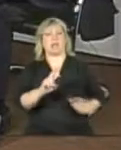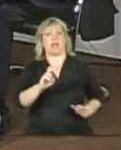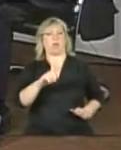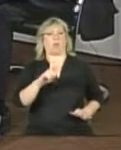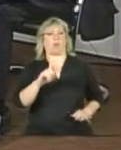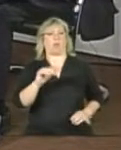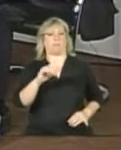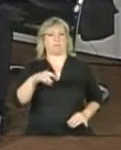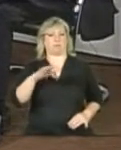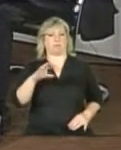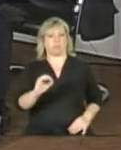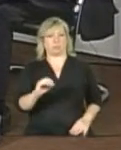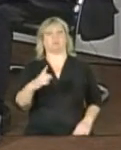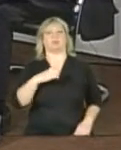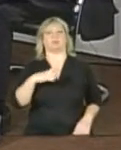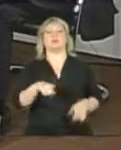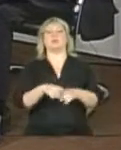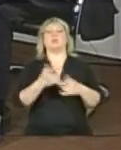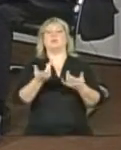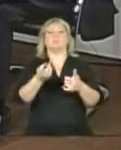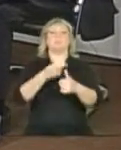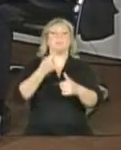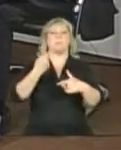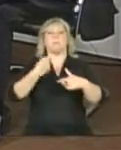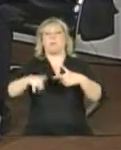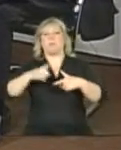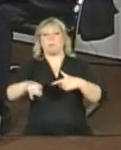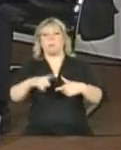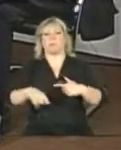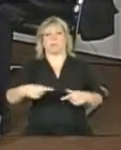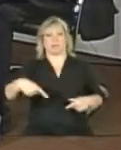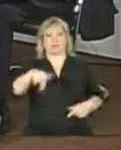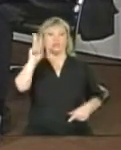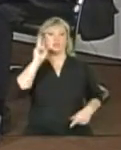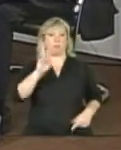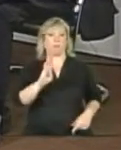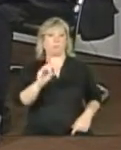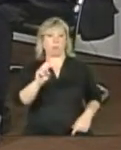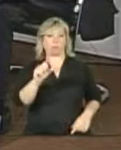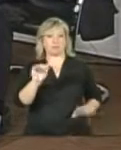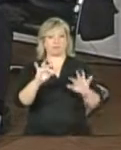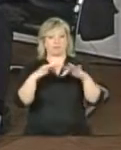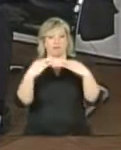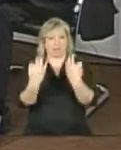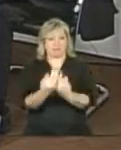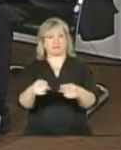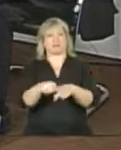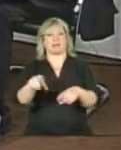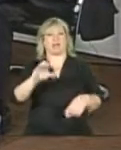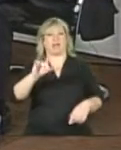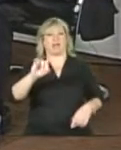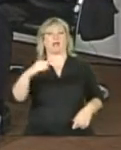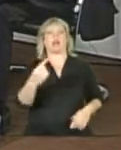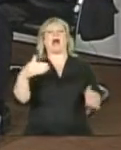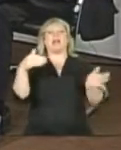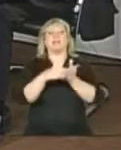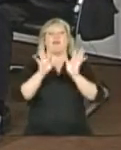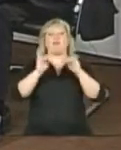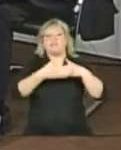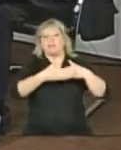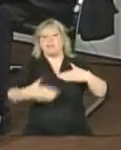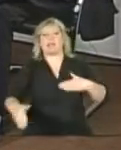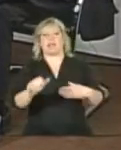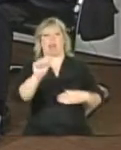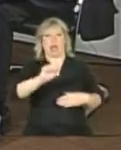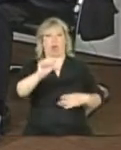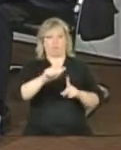problemas primeiros problemas que se relacionam os benefícios do Bolsa Família isso interface com cadastro único até o fim de e os demais